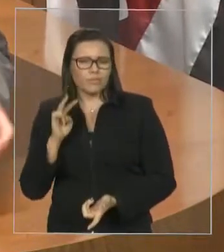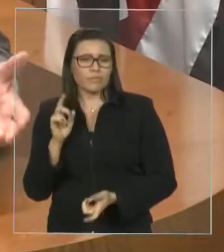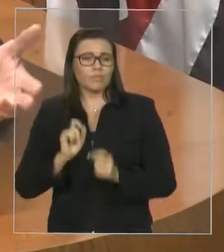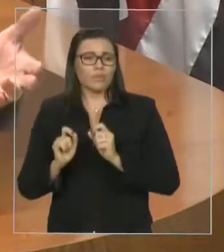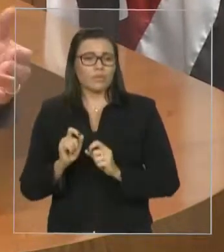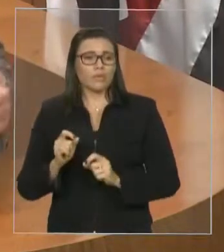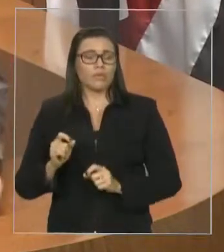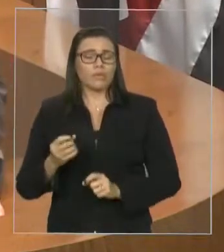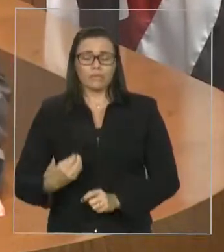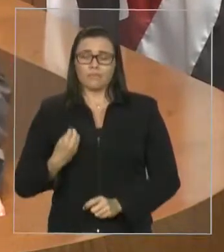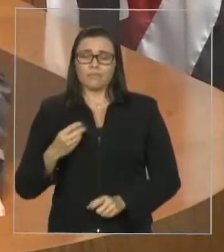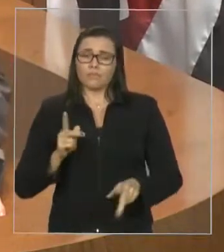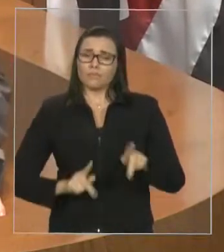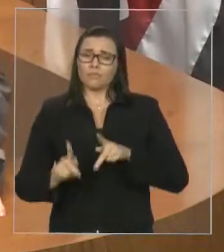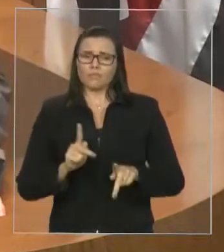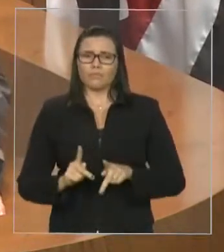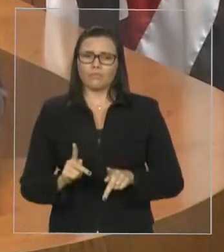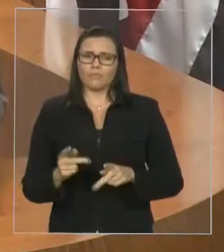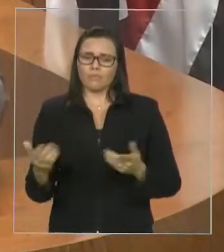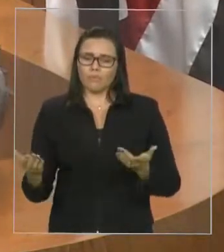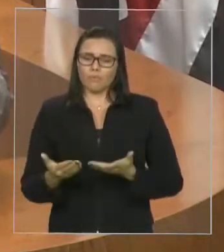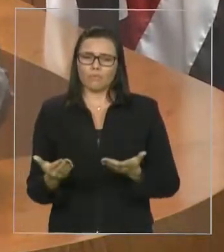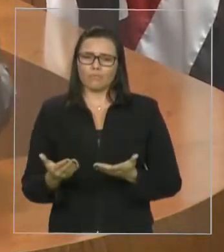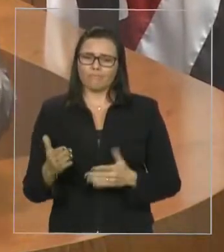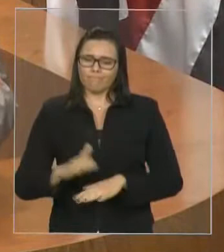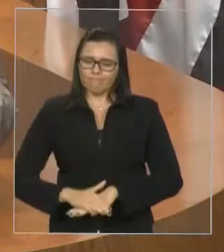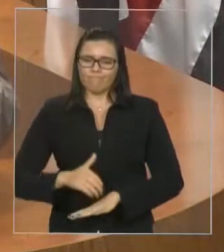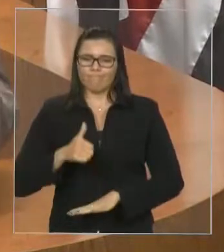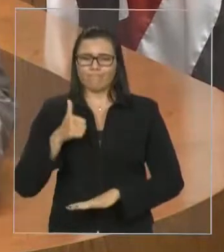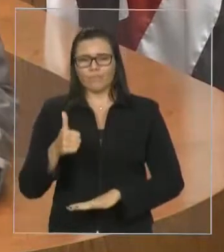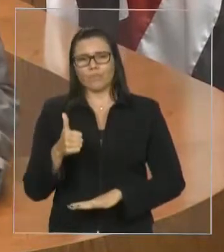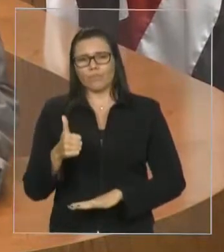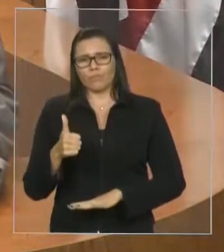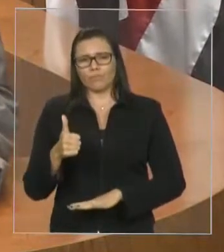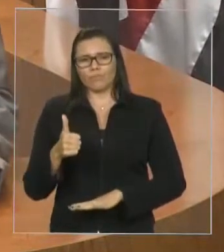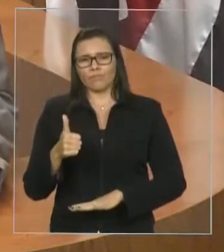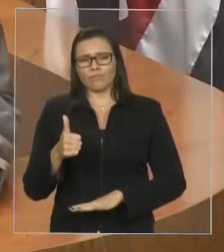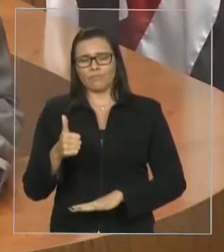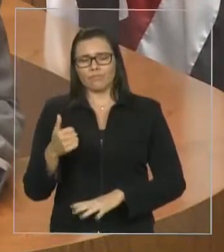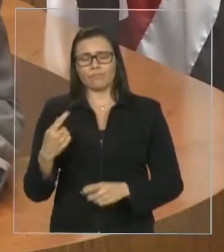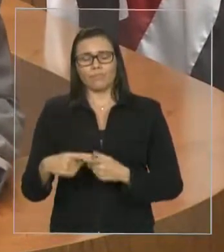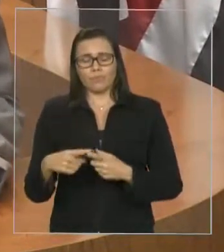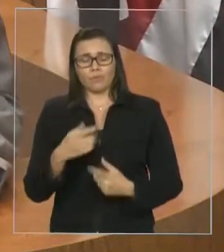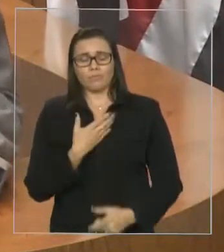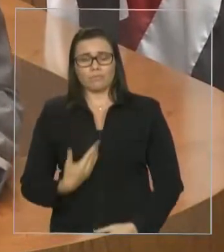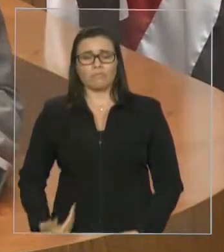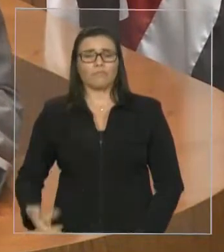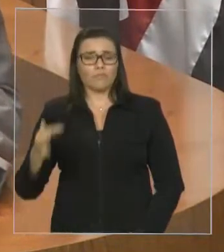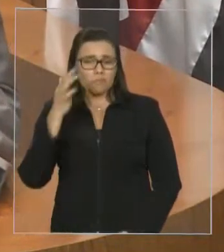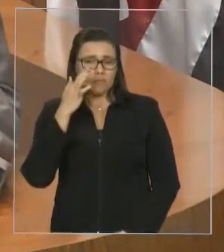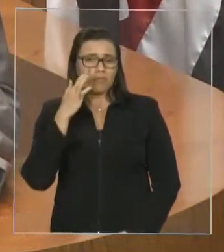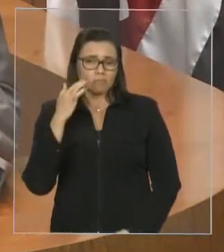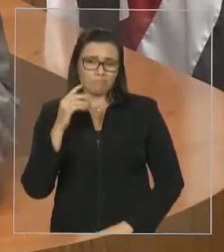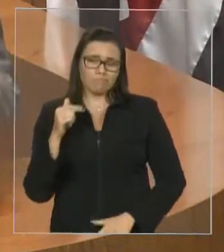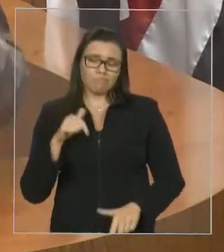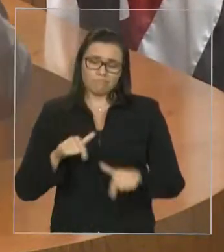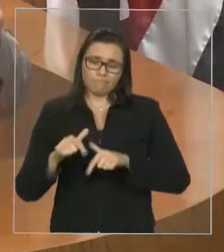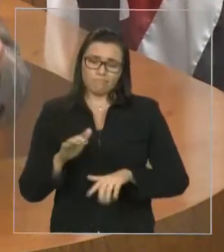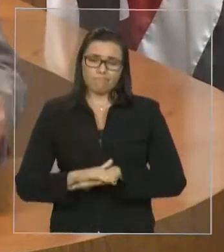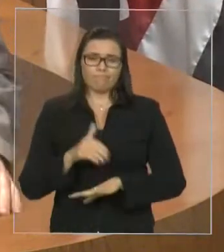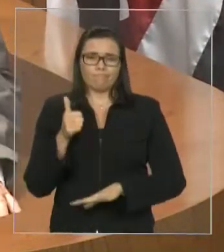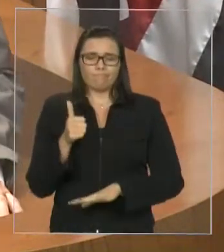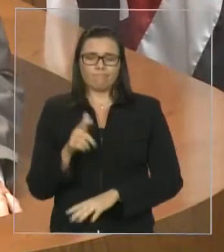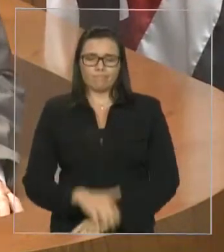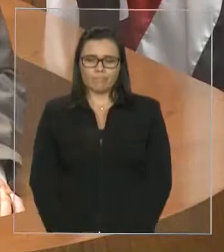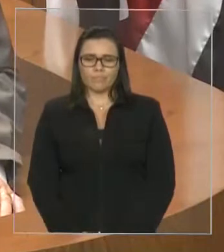Não adianta negar isso, e isso nós constatamos todos os dias. O governador, em suas redes sociais, inclusive,